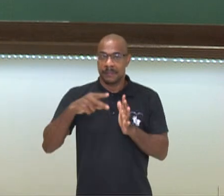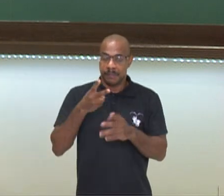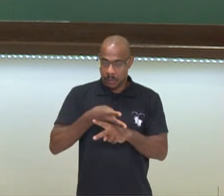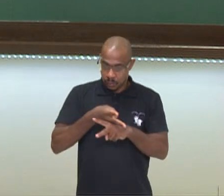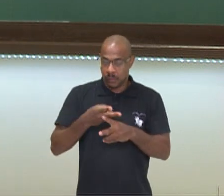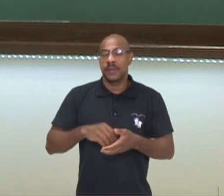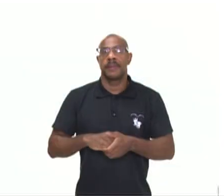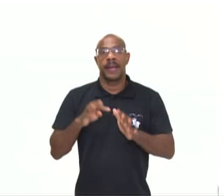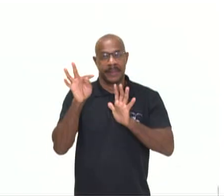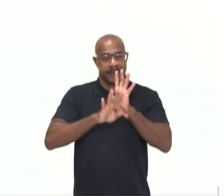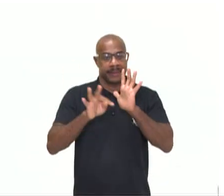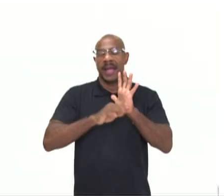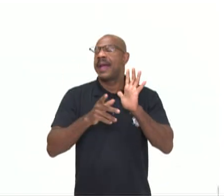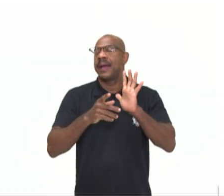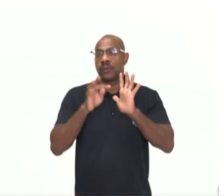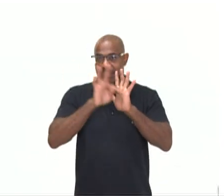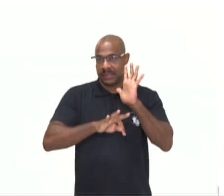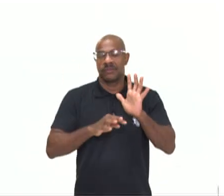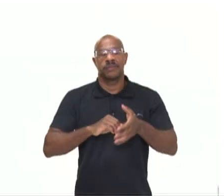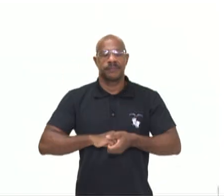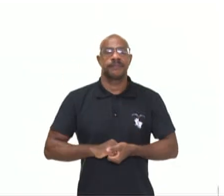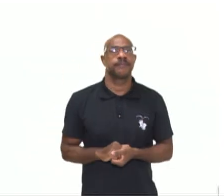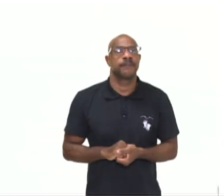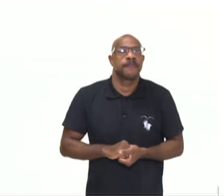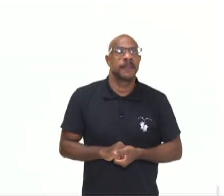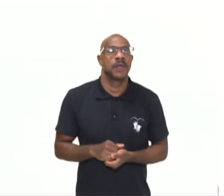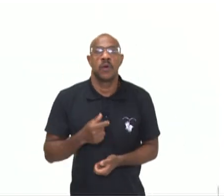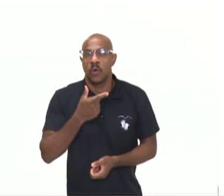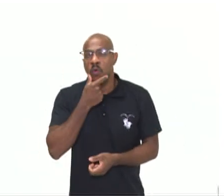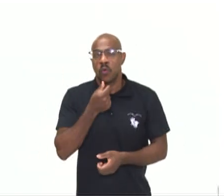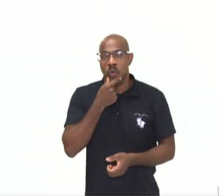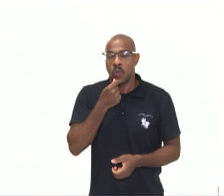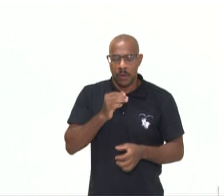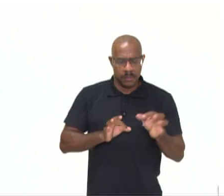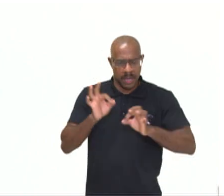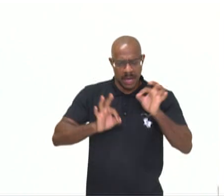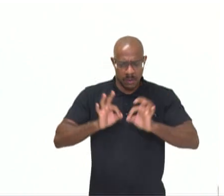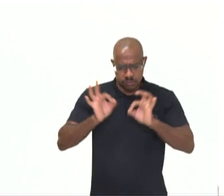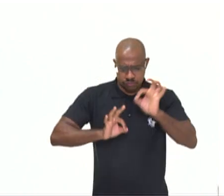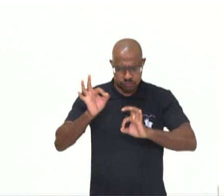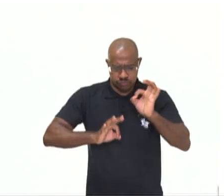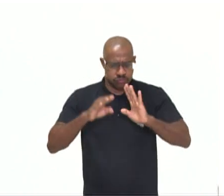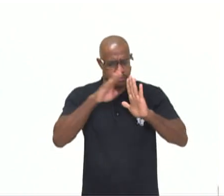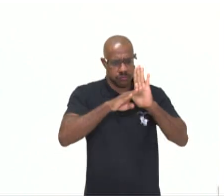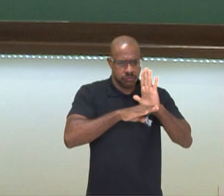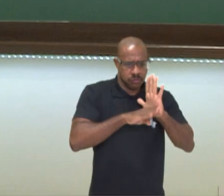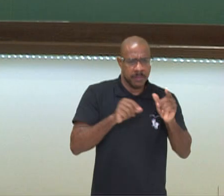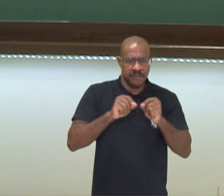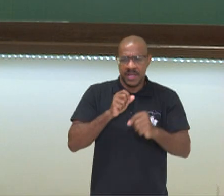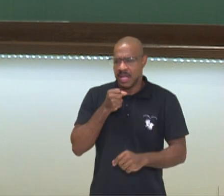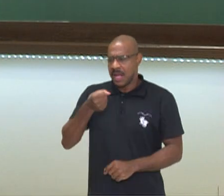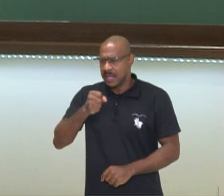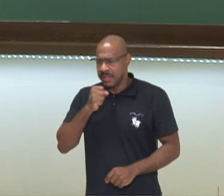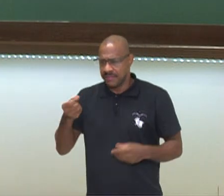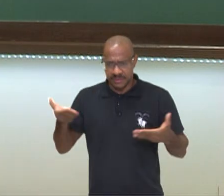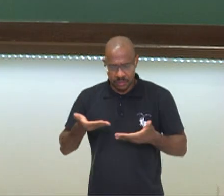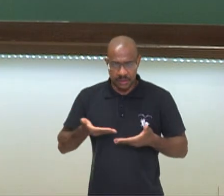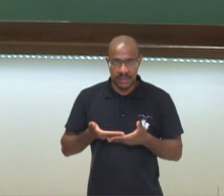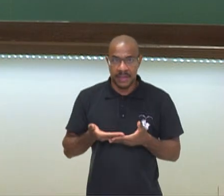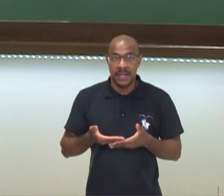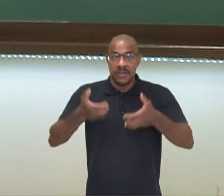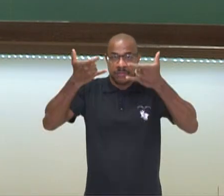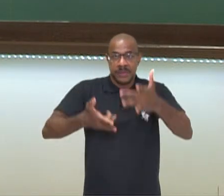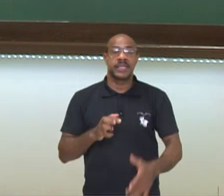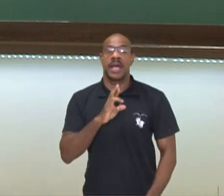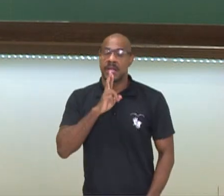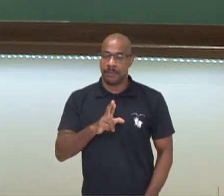atividade o entrevistador se preparou para realizar a entrevista com o escritor Mia Couto justifique sua resposta Enquanto